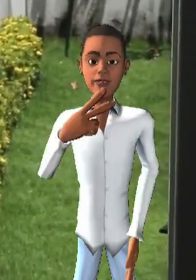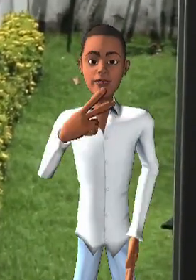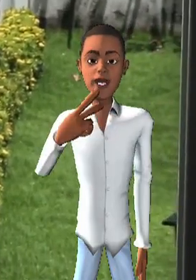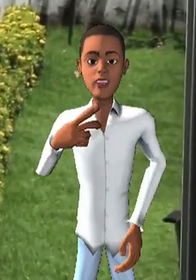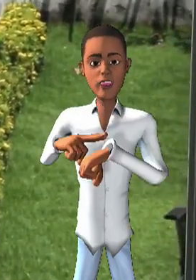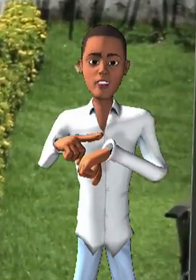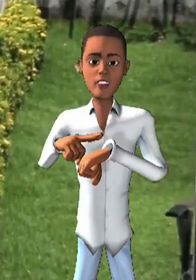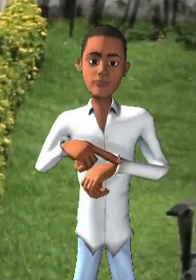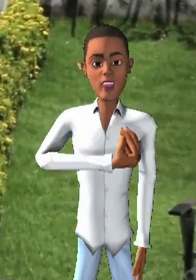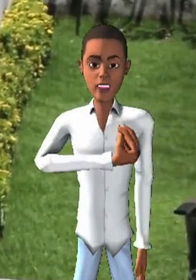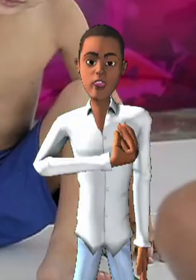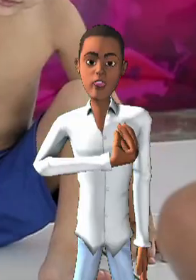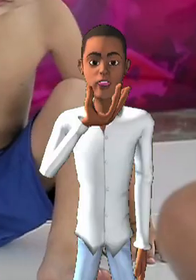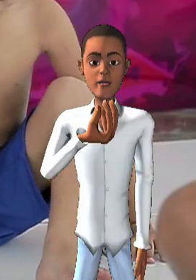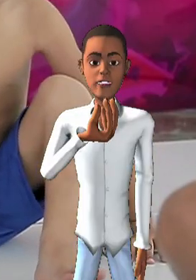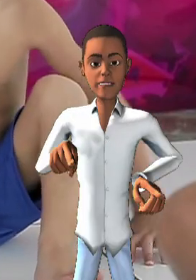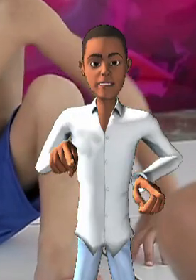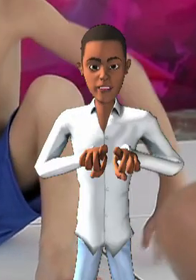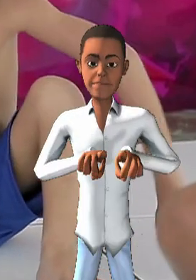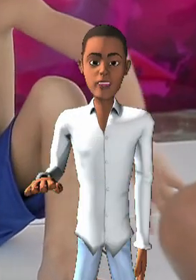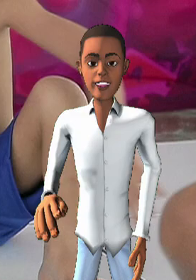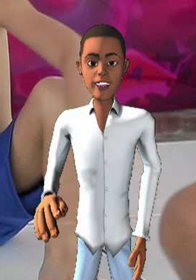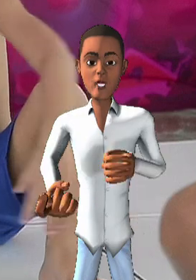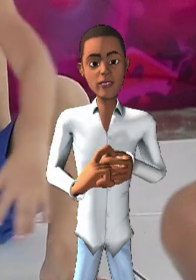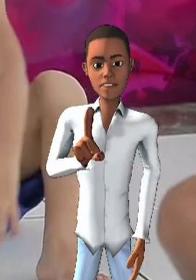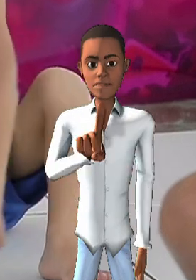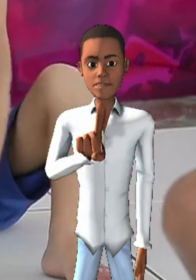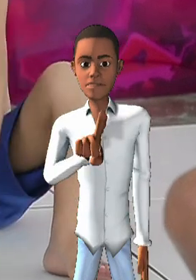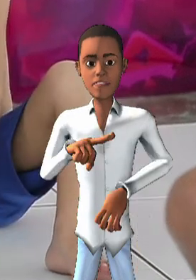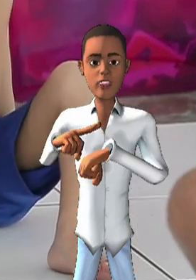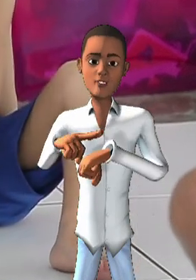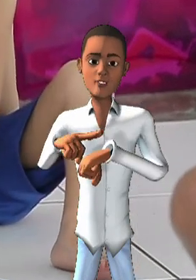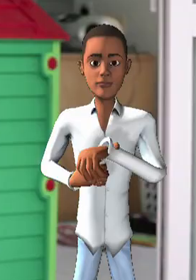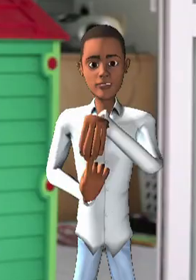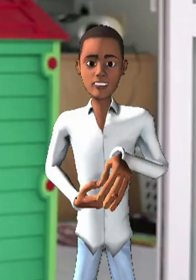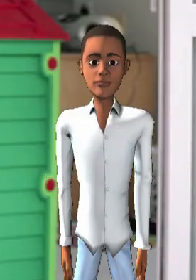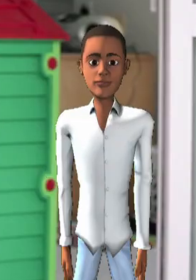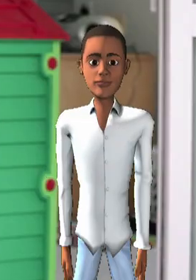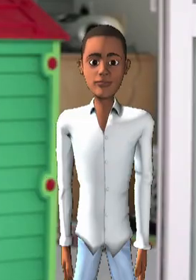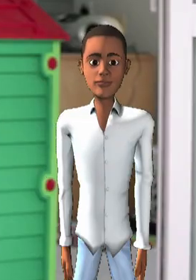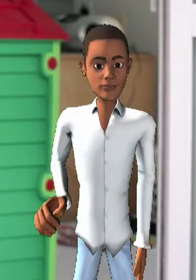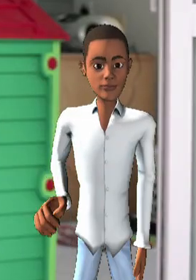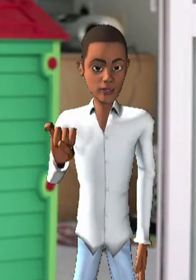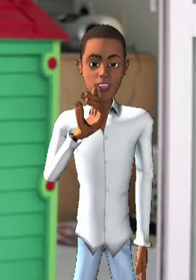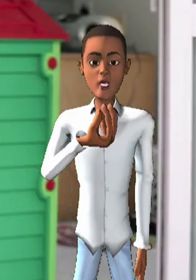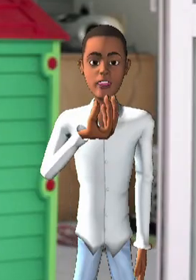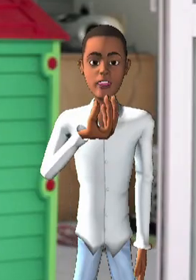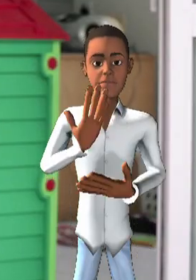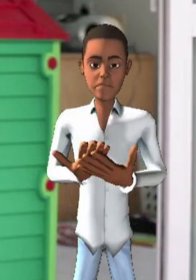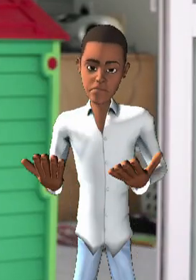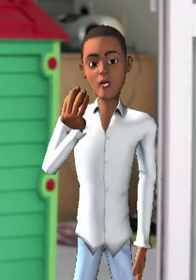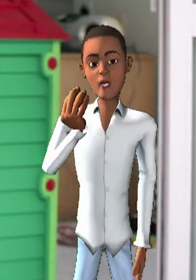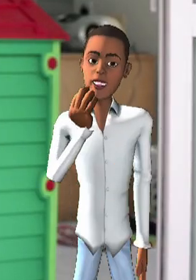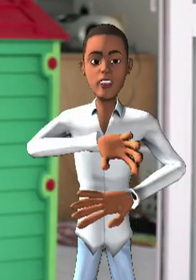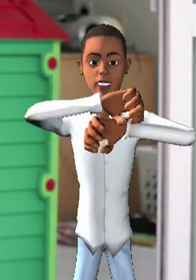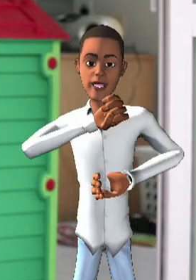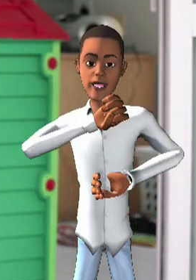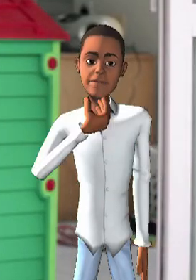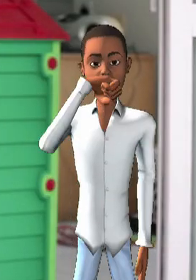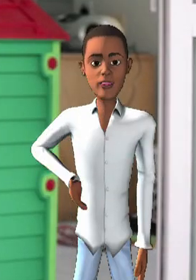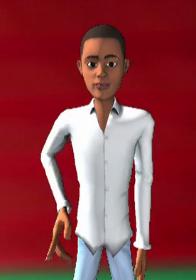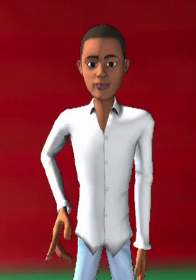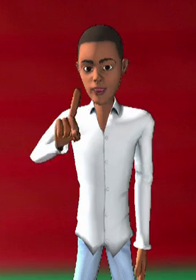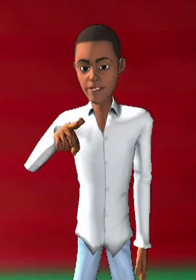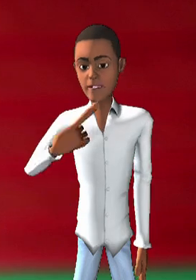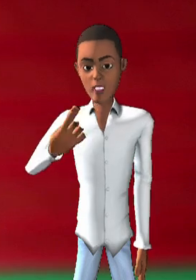momento de vida, é uma fase na vida do homem e da criança que não volta, né? Então, se o homem perder essa oportunidade de ser naquele momento, ele jamais